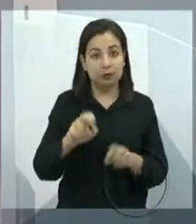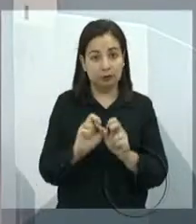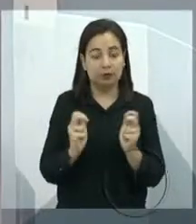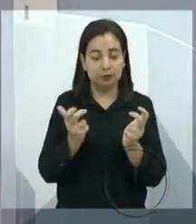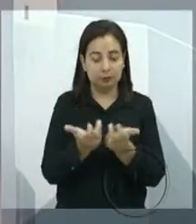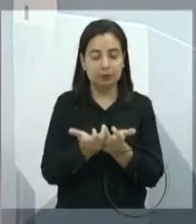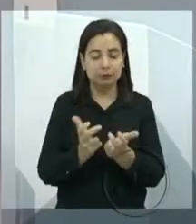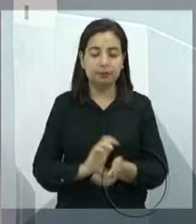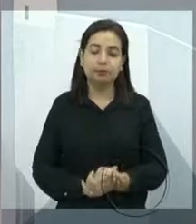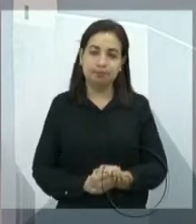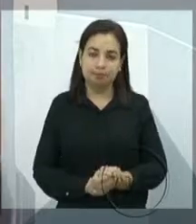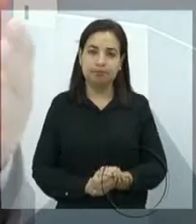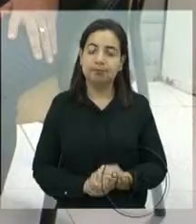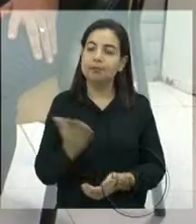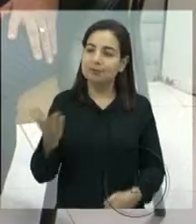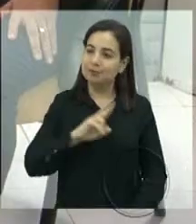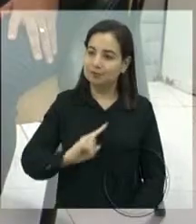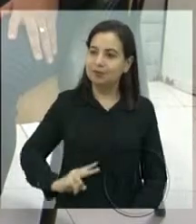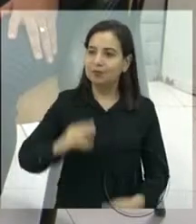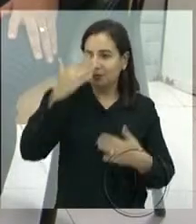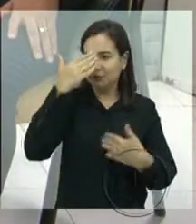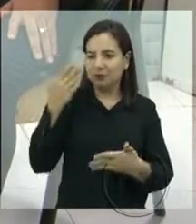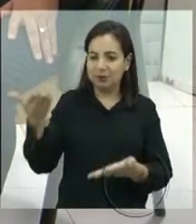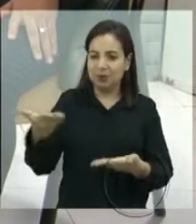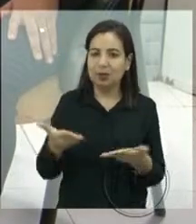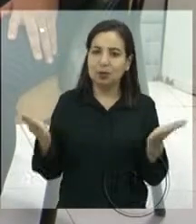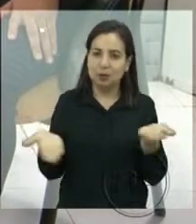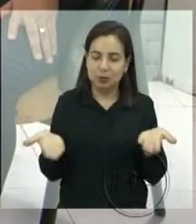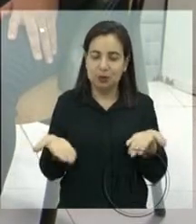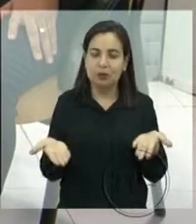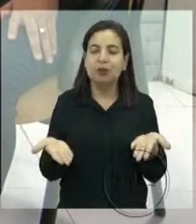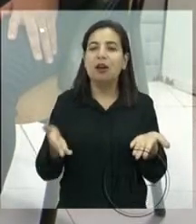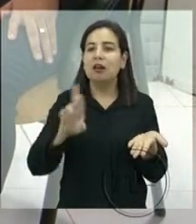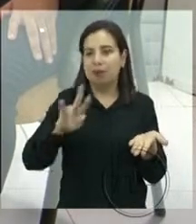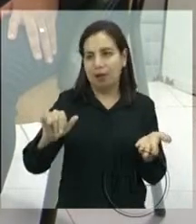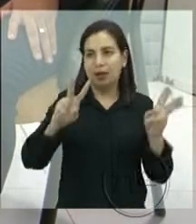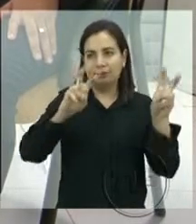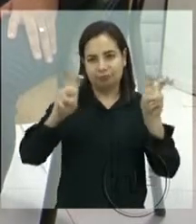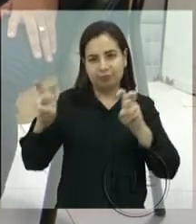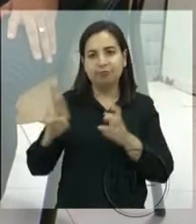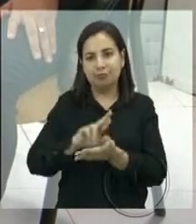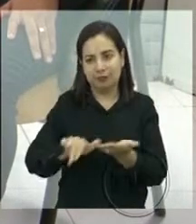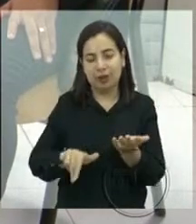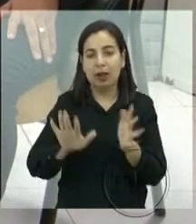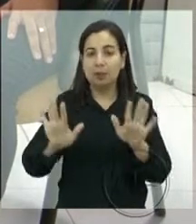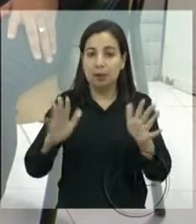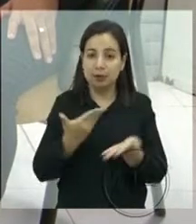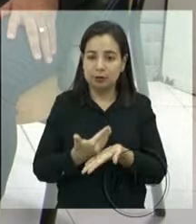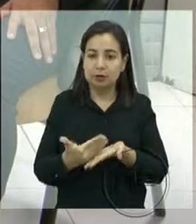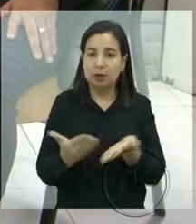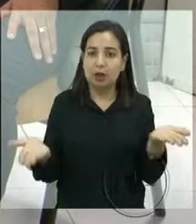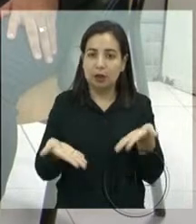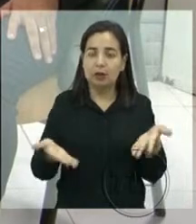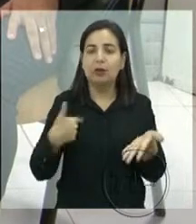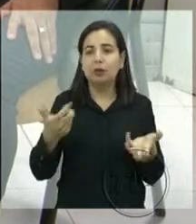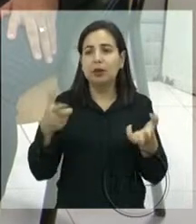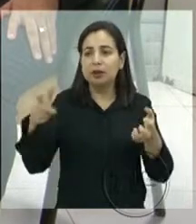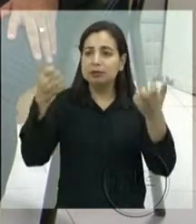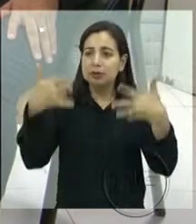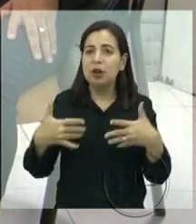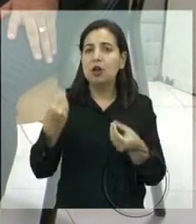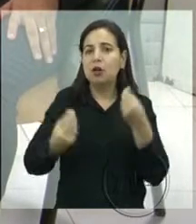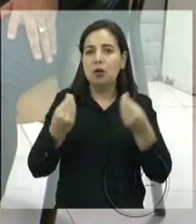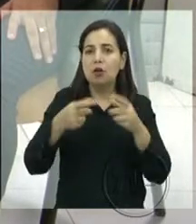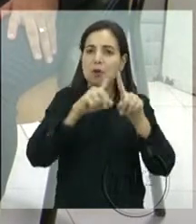Câmara Municipal. Vereador, obrigado pela sua presença, vamos falar de vários assuntos, mas inicialmente eu gostaria que o senhor falasse de